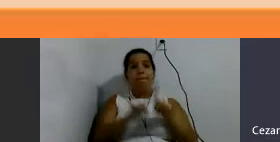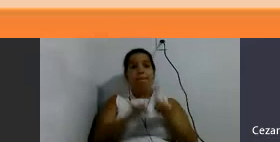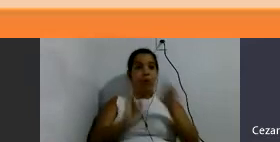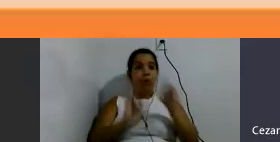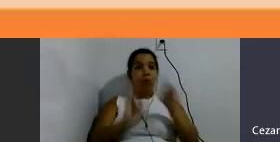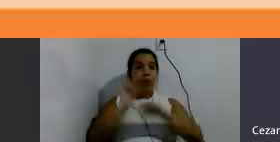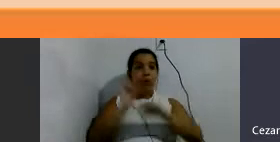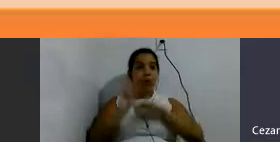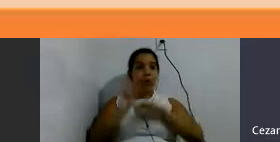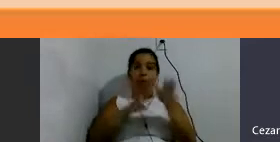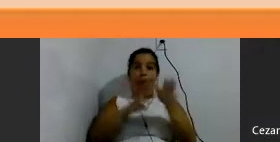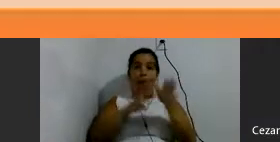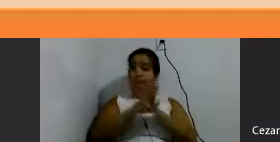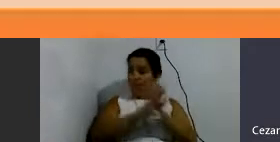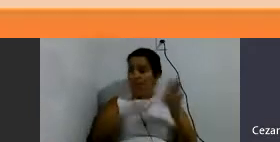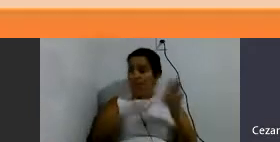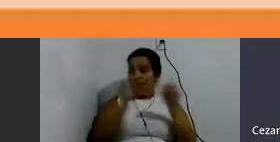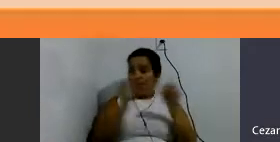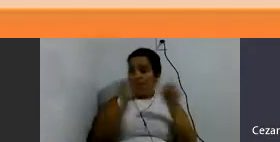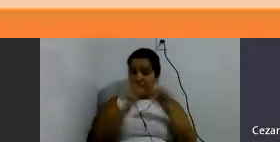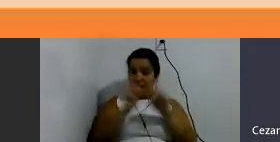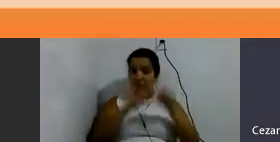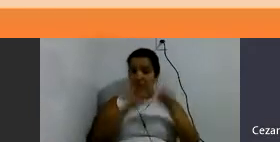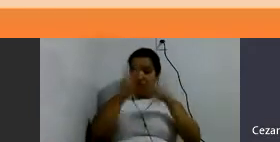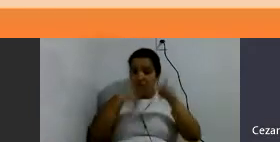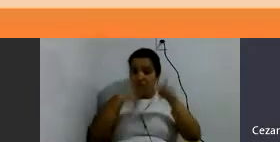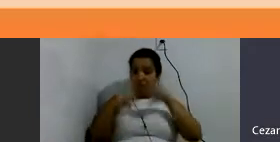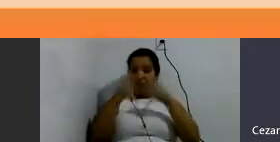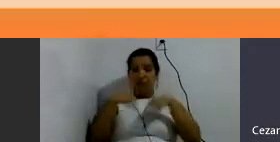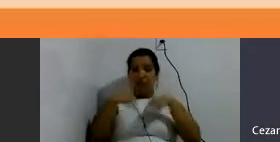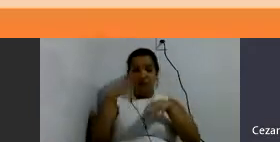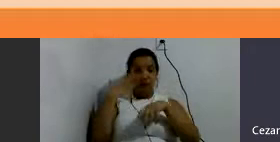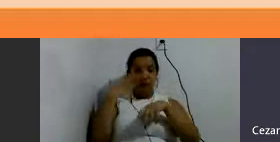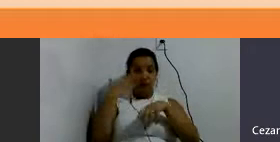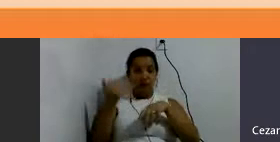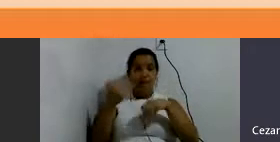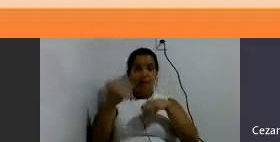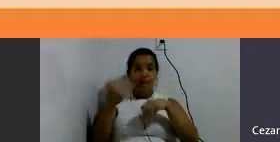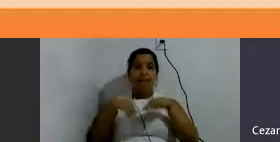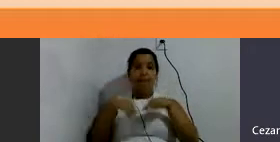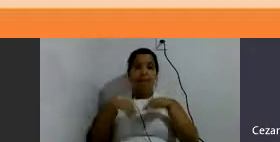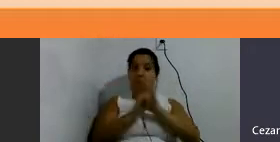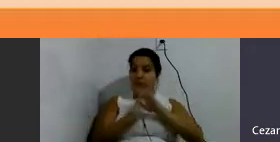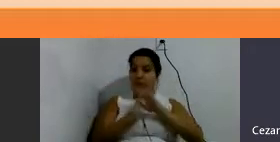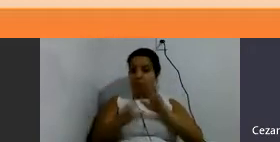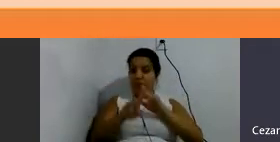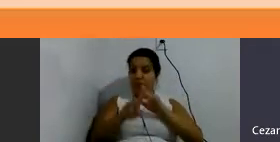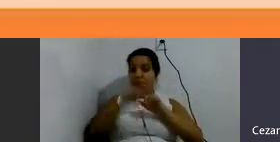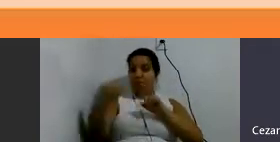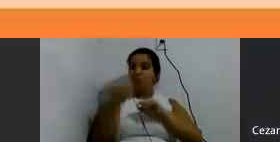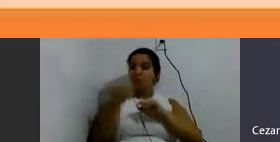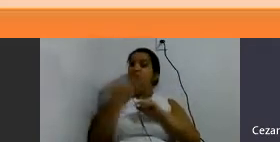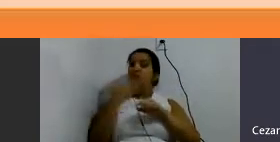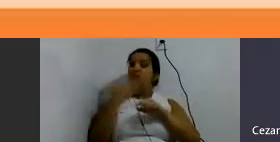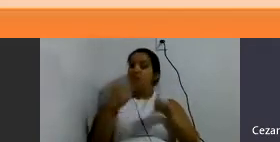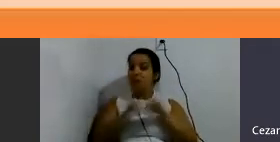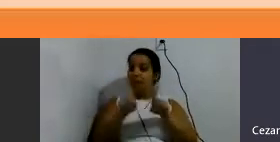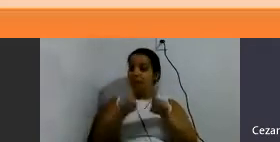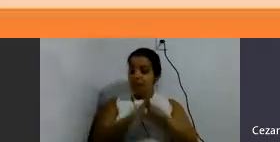diagnóstico médico e a gente tem que saber identificar e diferenciar de outros pigmentos.